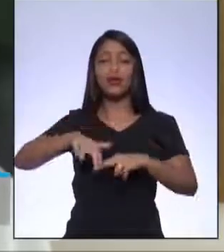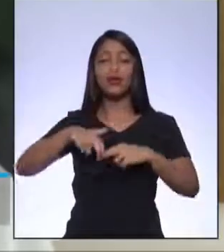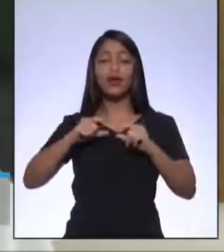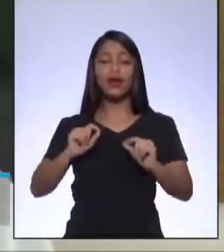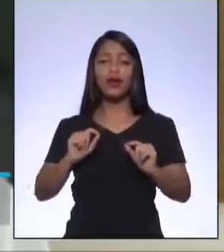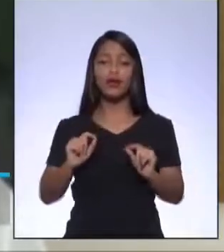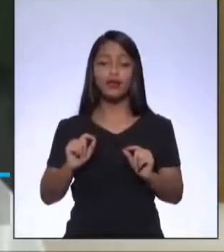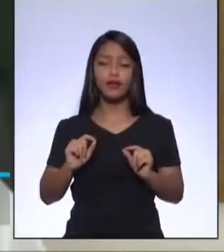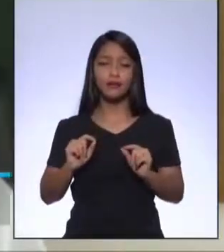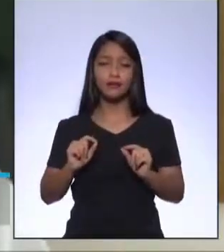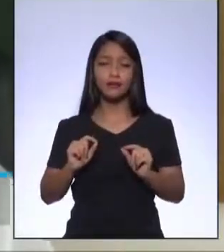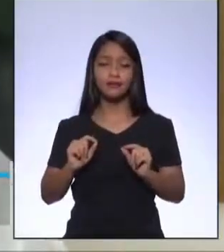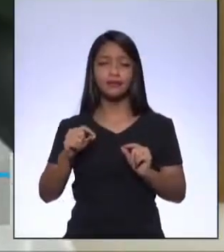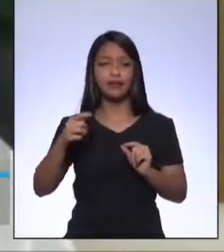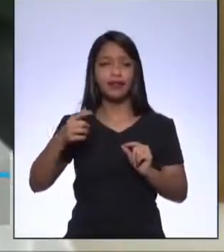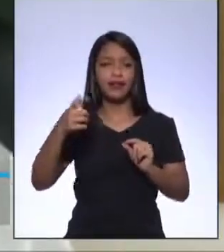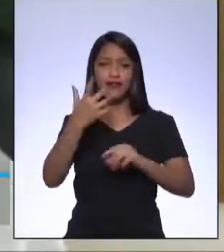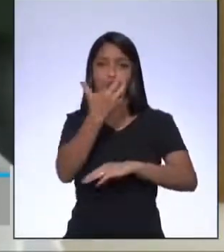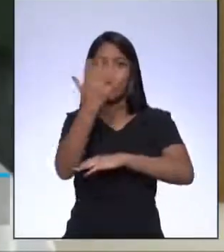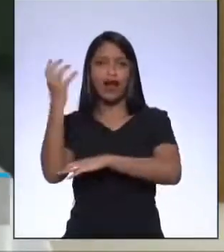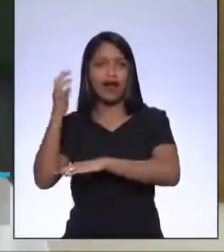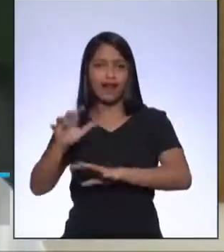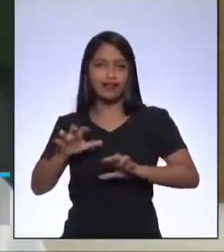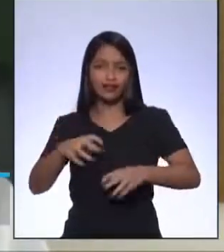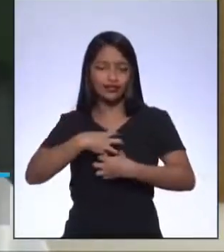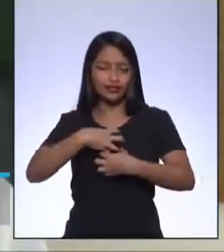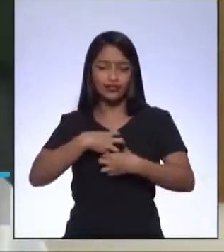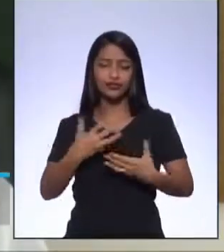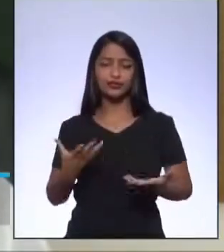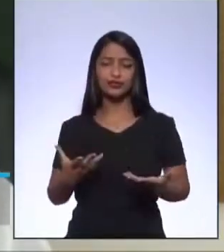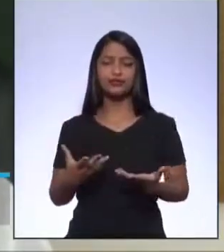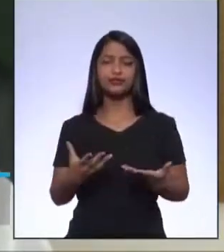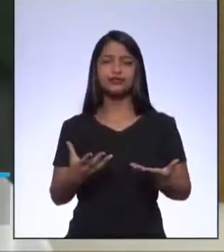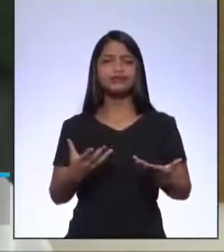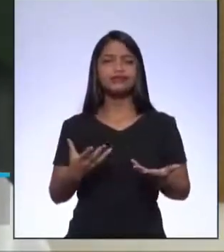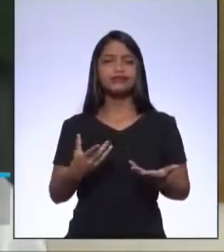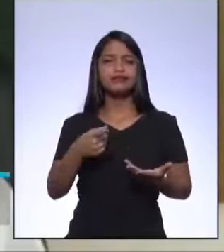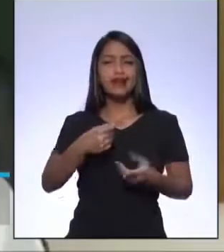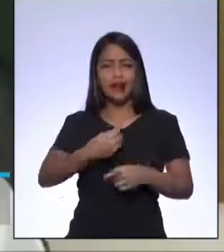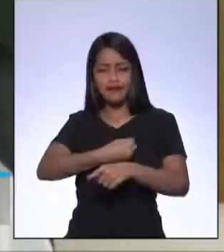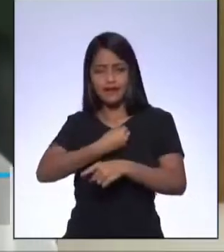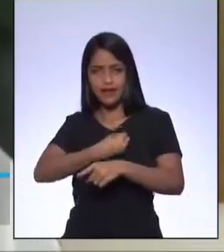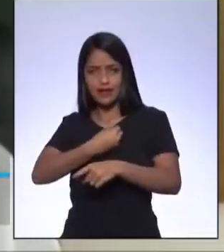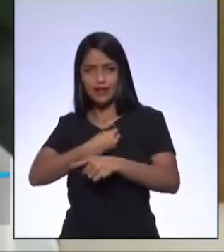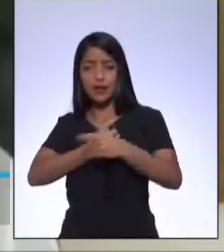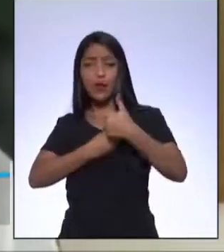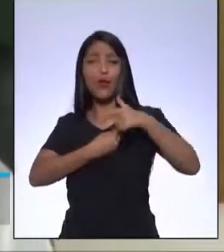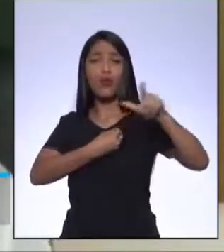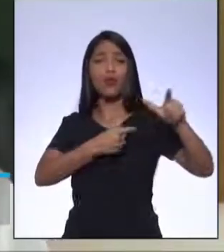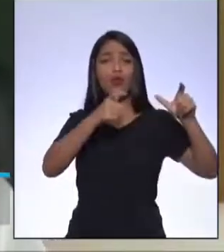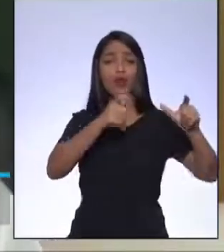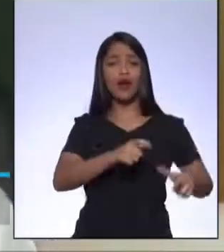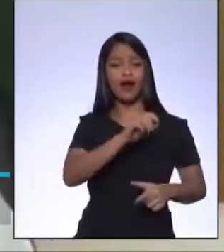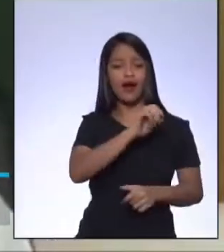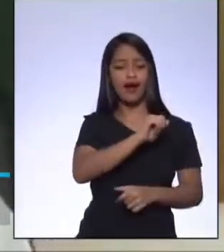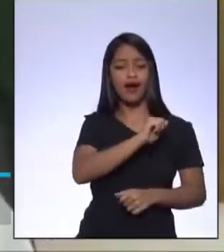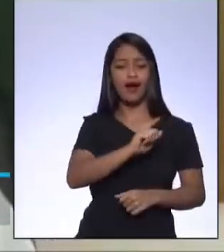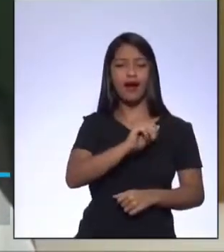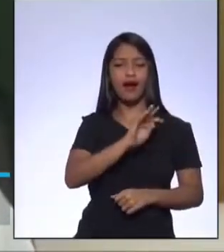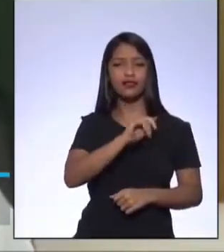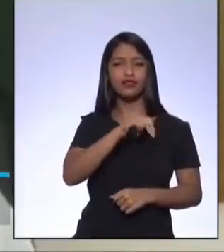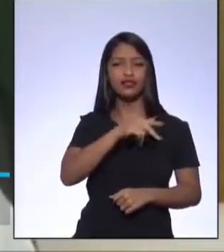própria dinâmica da floresta, será que vai ter ser o mesmo ser vivo que vive na Caatinga, que é um